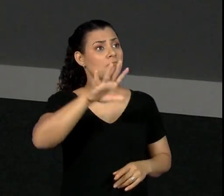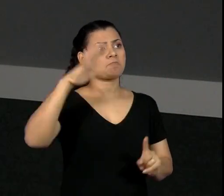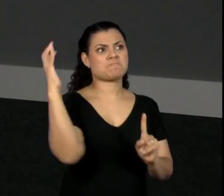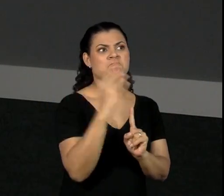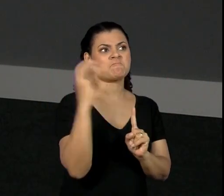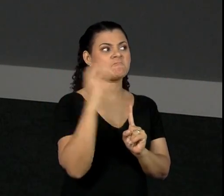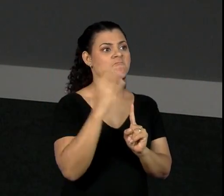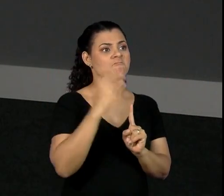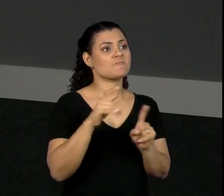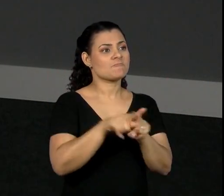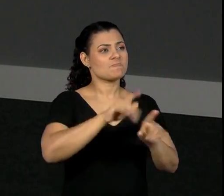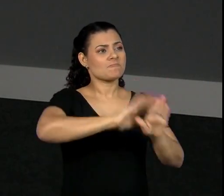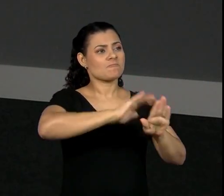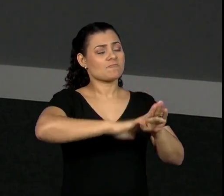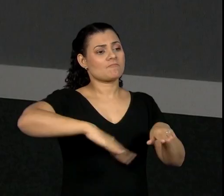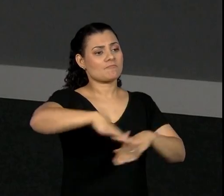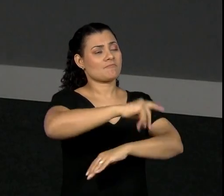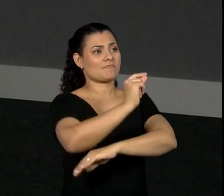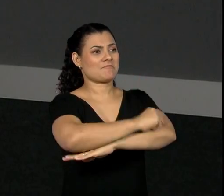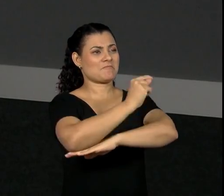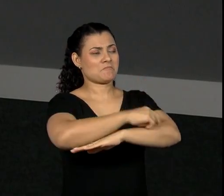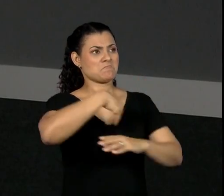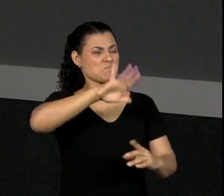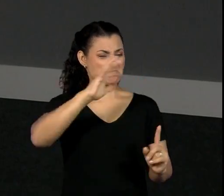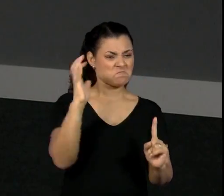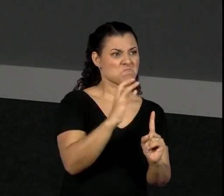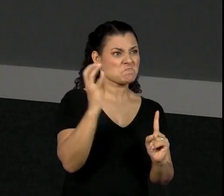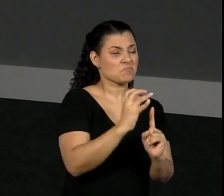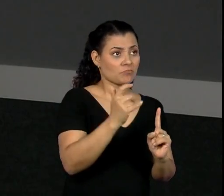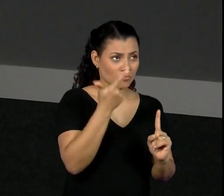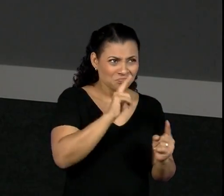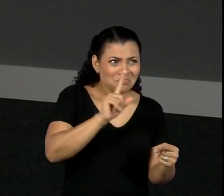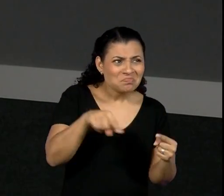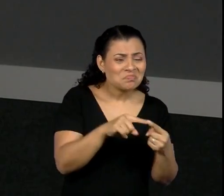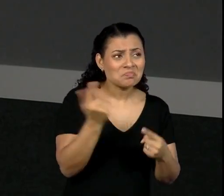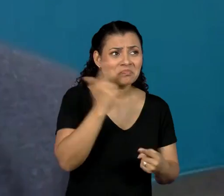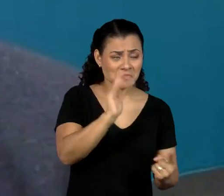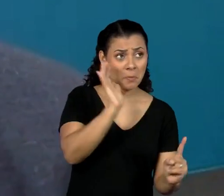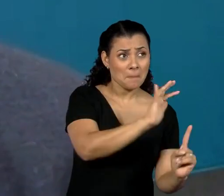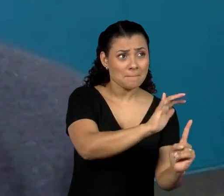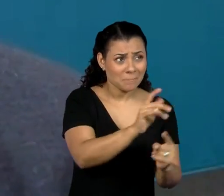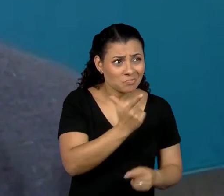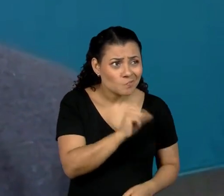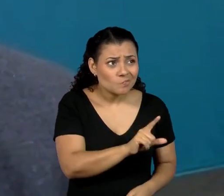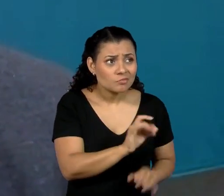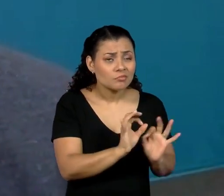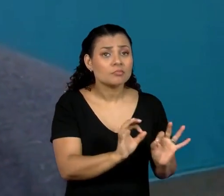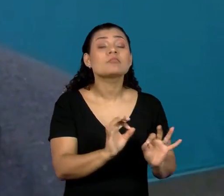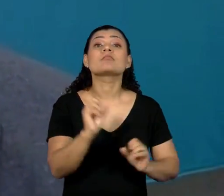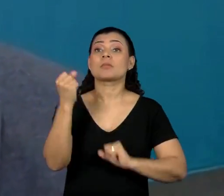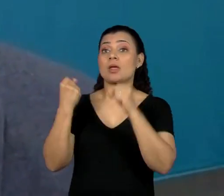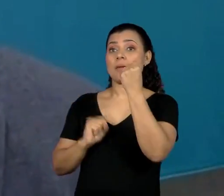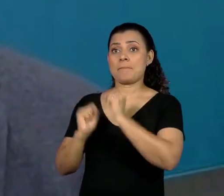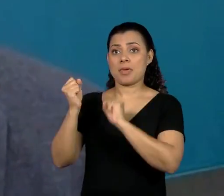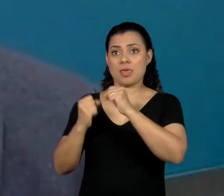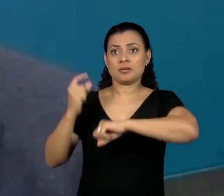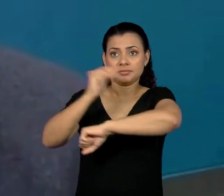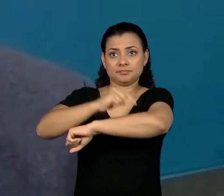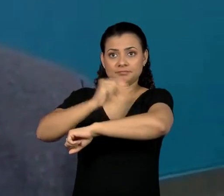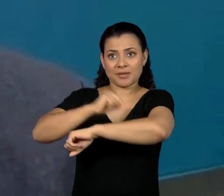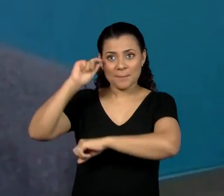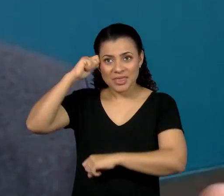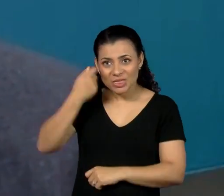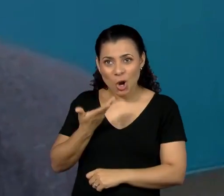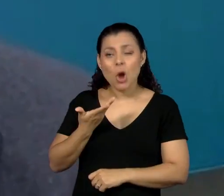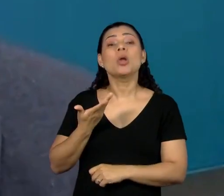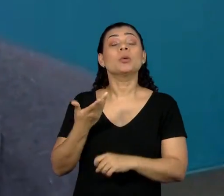de lobistas do setor de petróleo. Eles conseguiram atingir seus objetivos? As petroleiras ainda não tiveram,